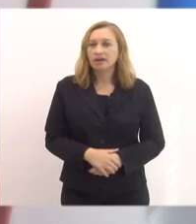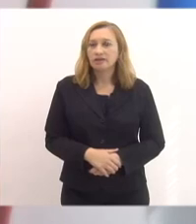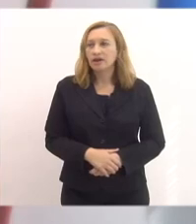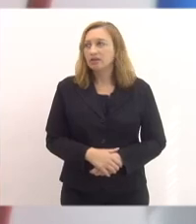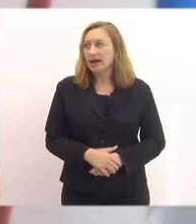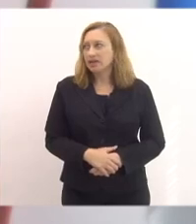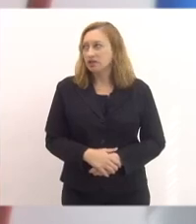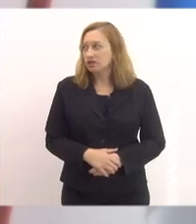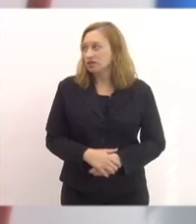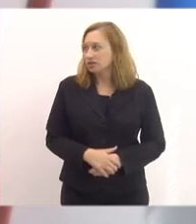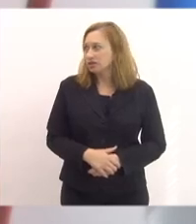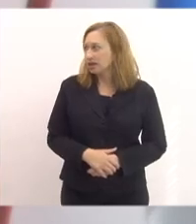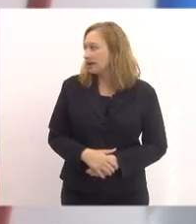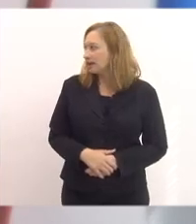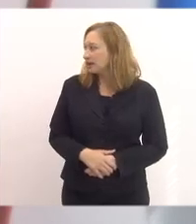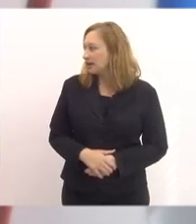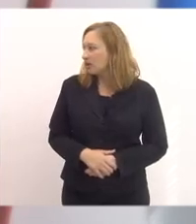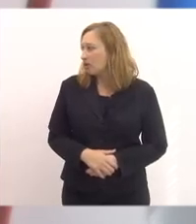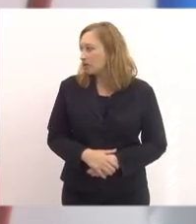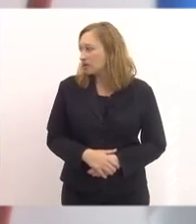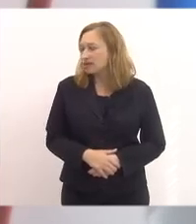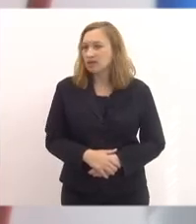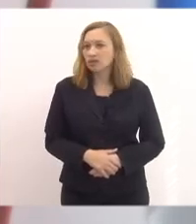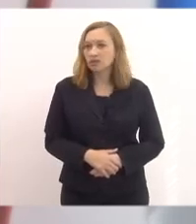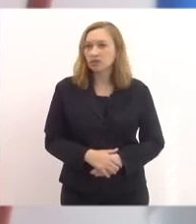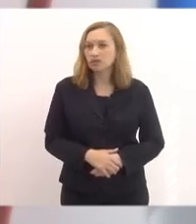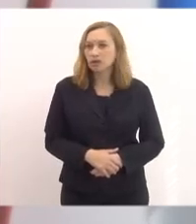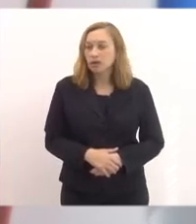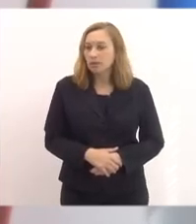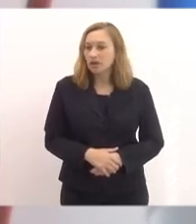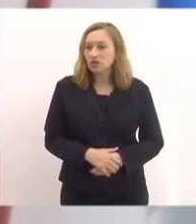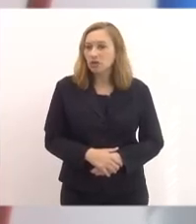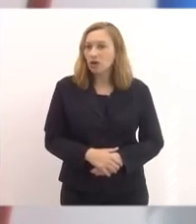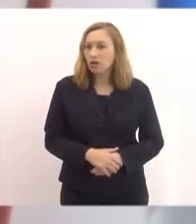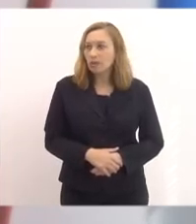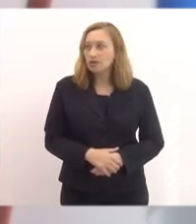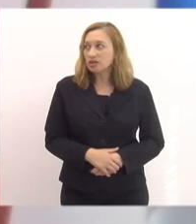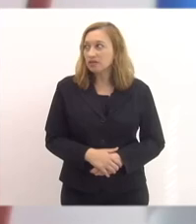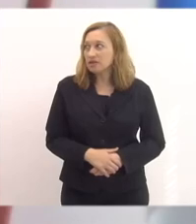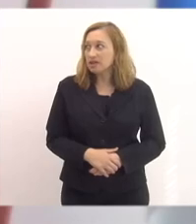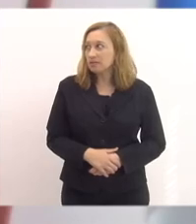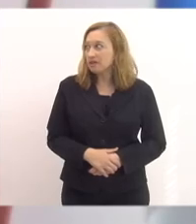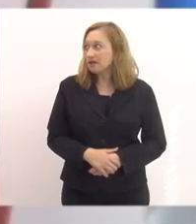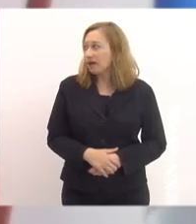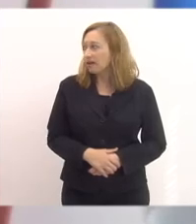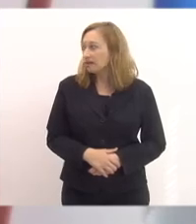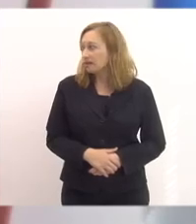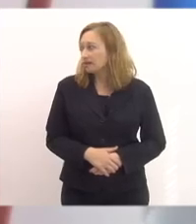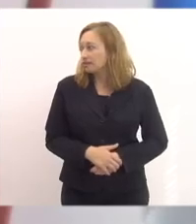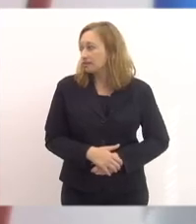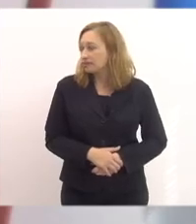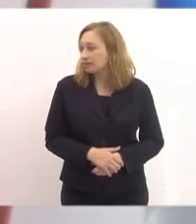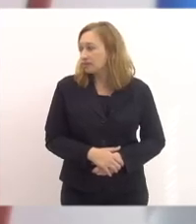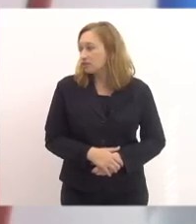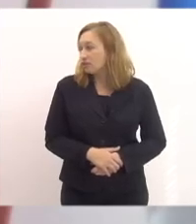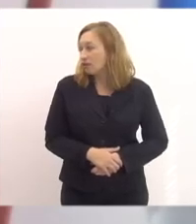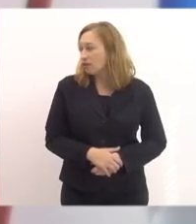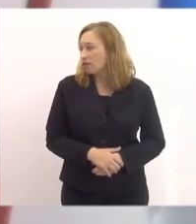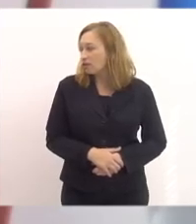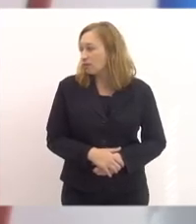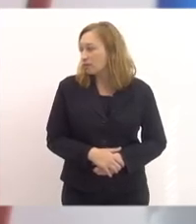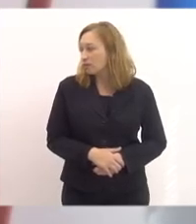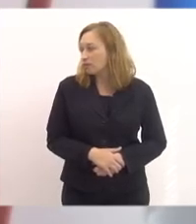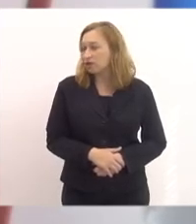a responsável é a instituição, então... Vamos tentar avançar de mãos dadas aqui para solucionar o problema real. Não